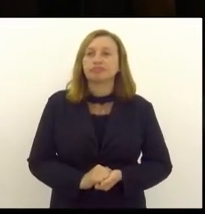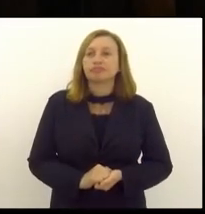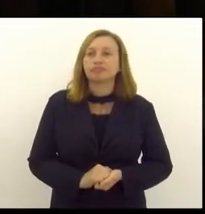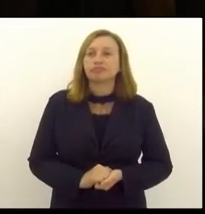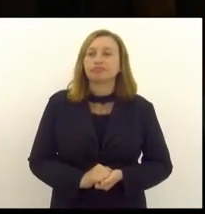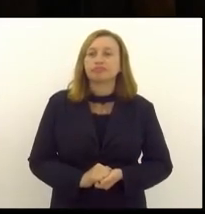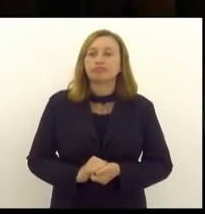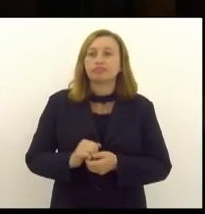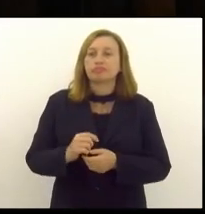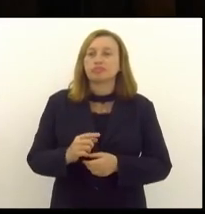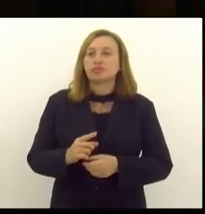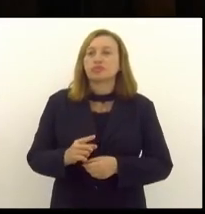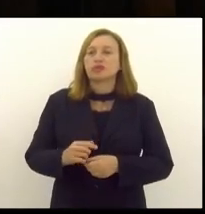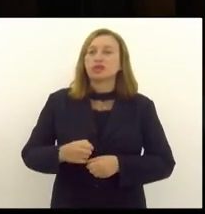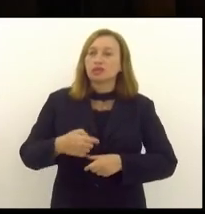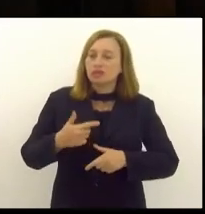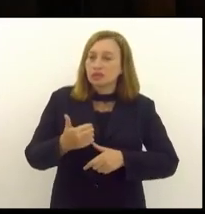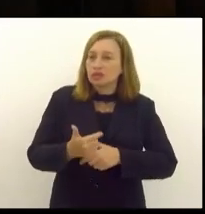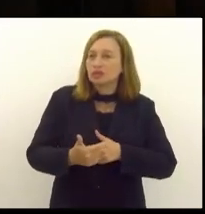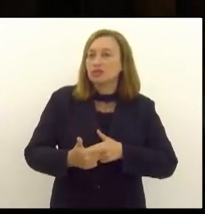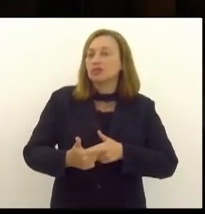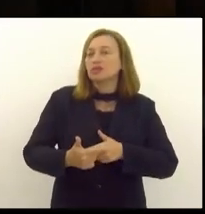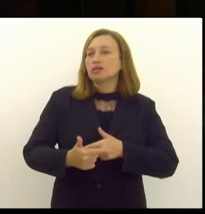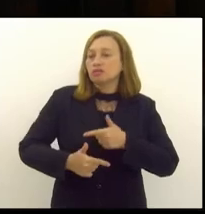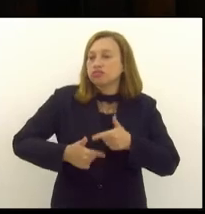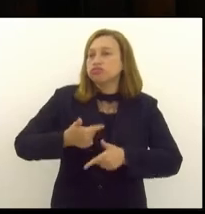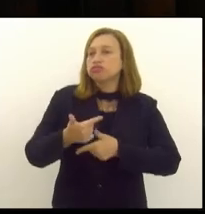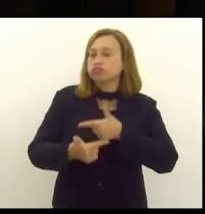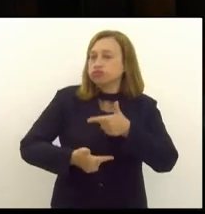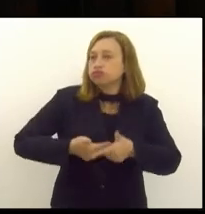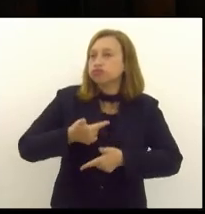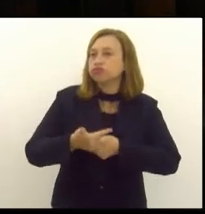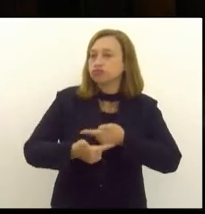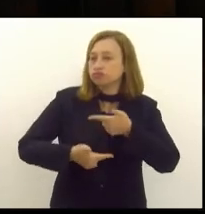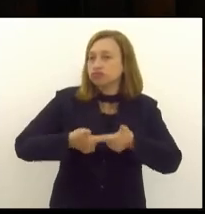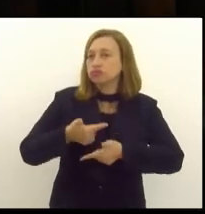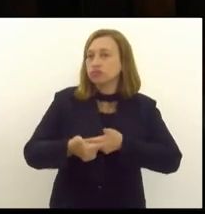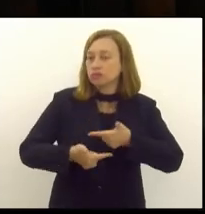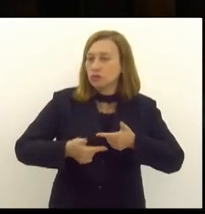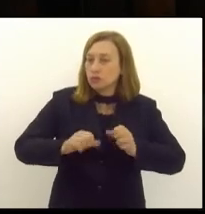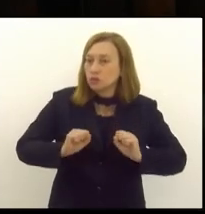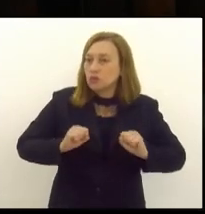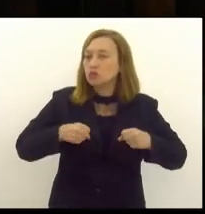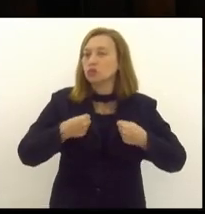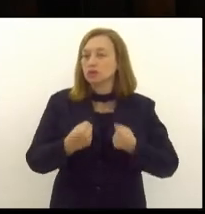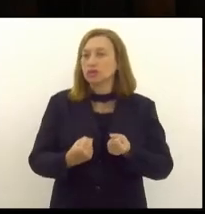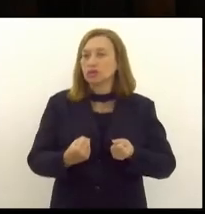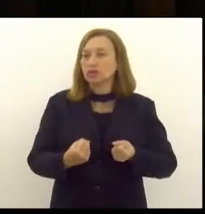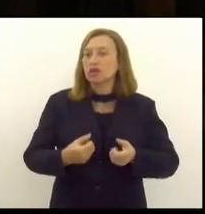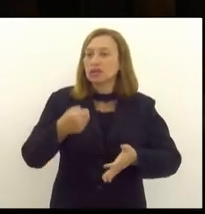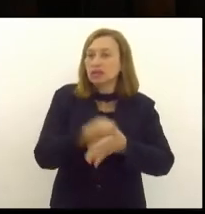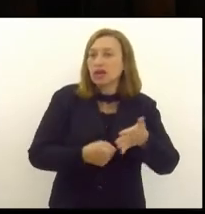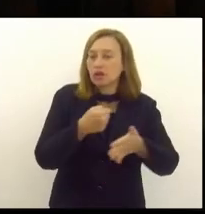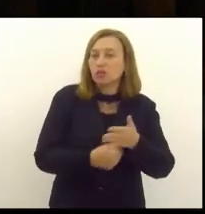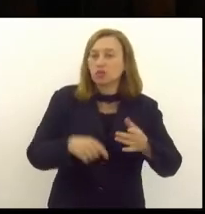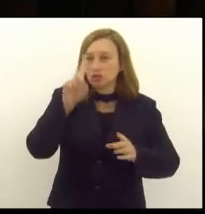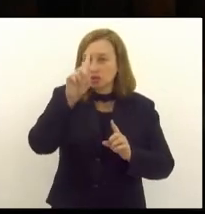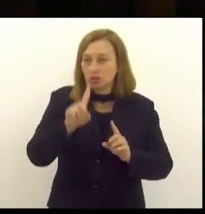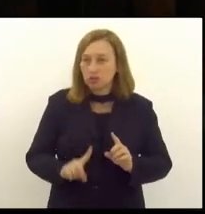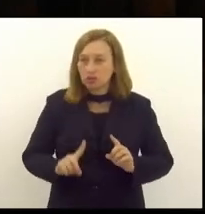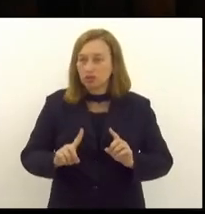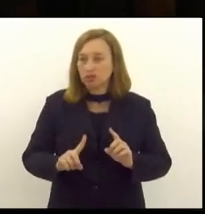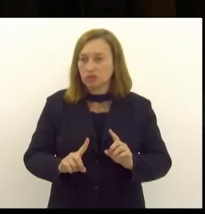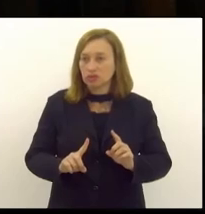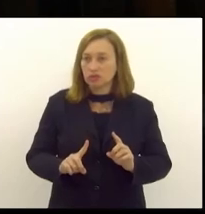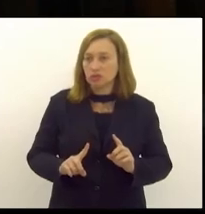Incansáveis horas dedicadas ao seu ofício, seja na luta pelos deficientes, pela inclusão das pessoas